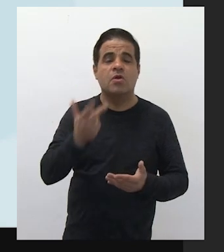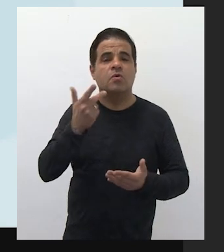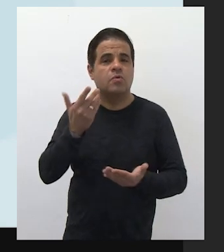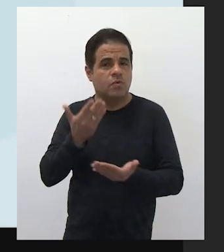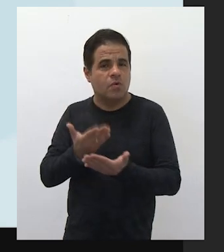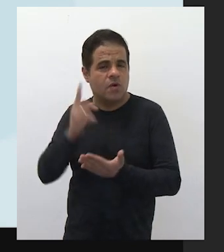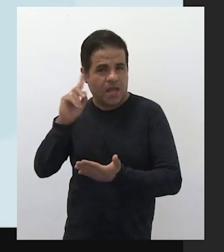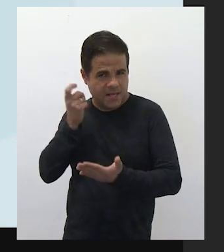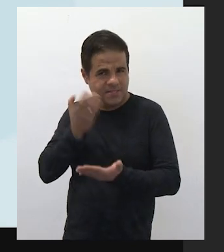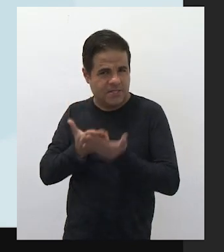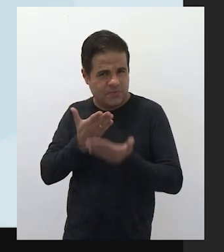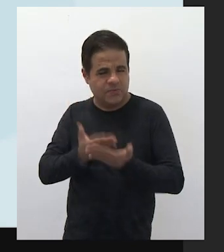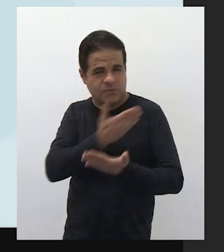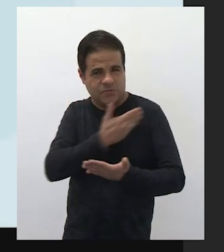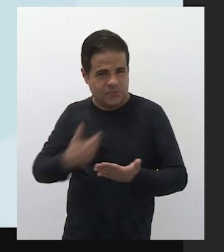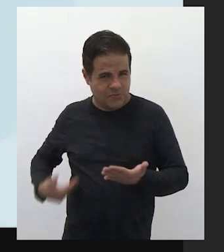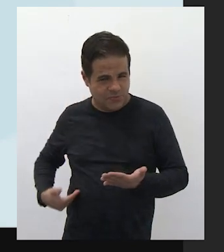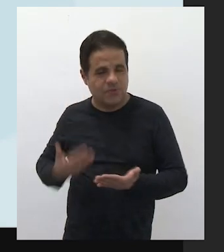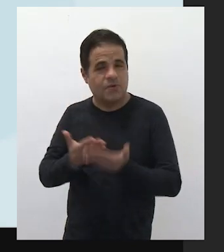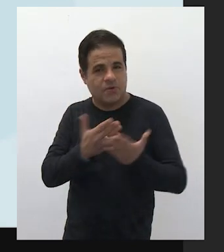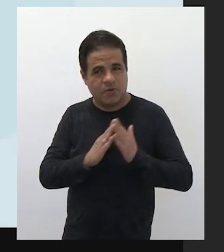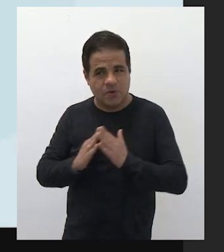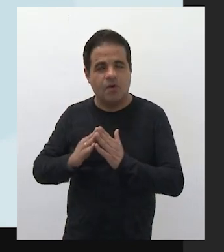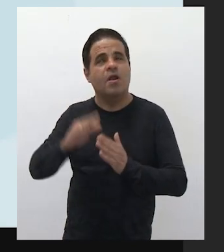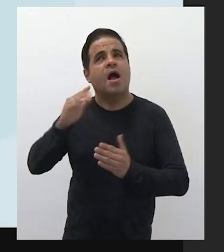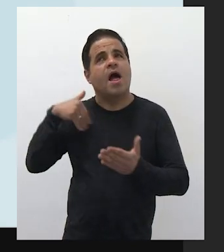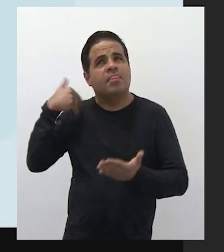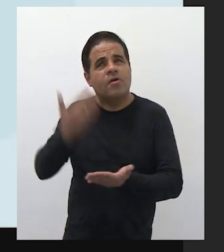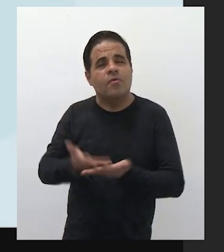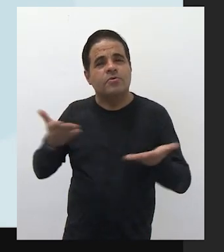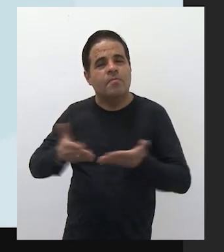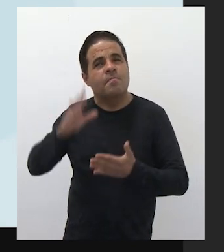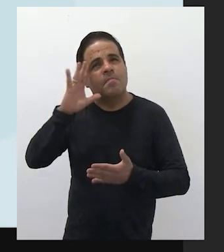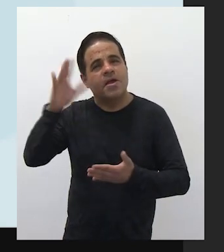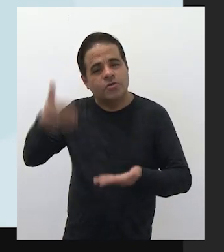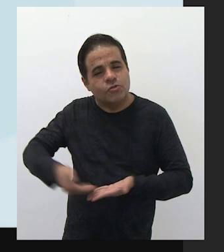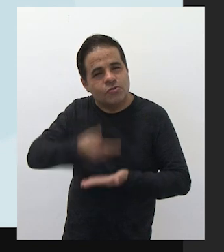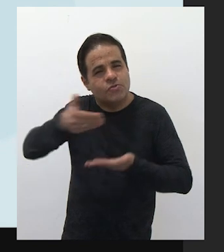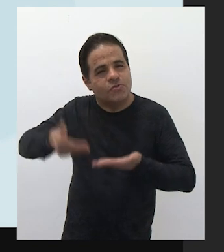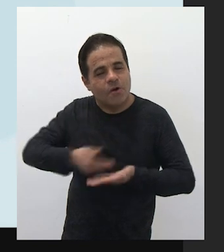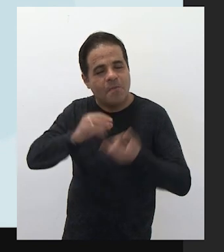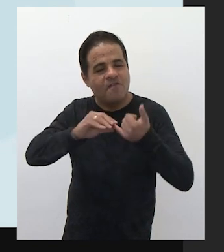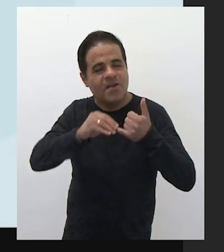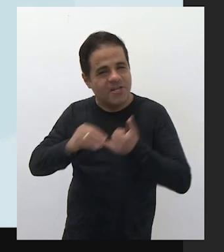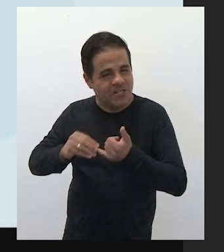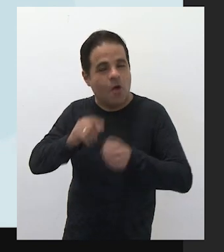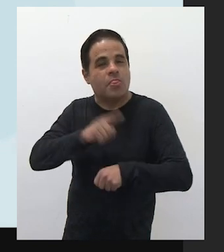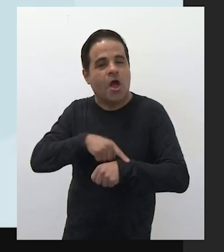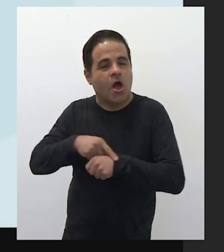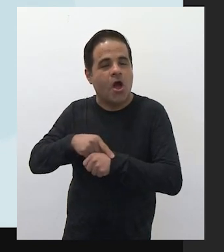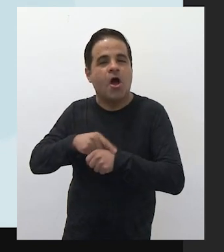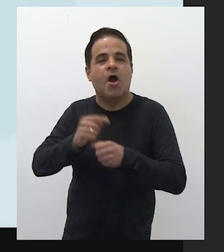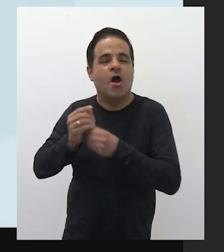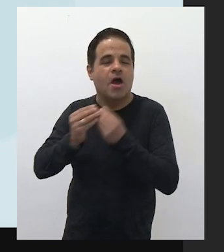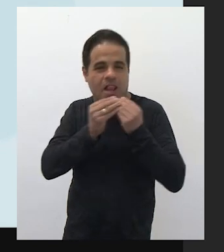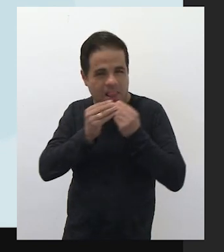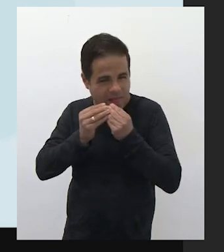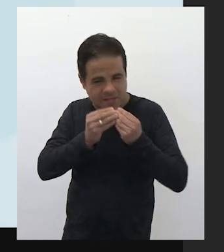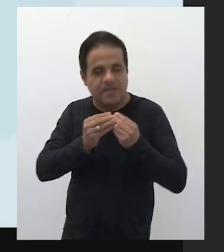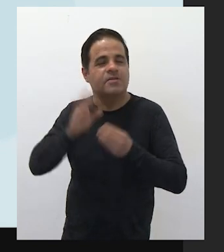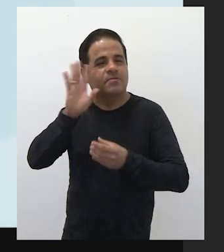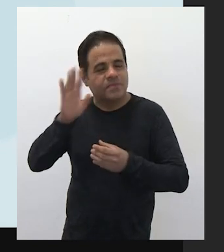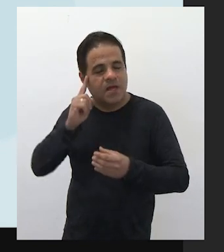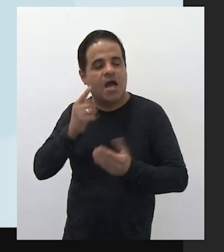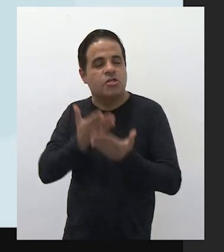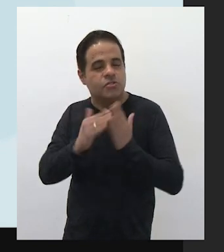eu esqueci de falar que até hoje eu penso na sopa de feijão da merenda. De uma escola que eu estudei, da primeira à quarta